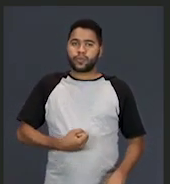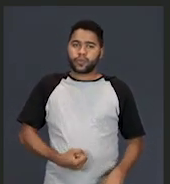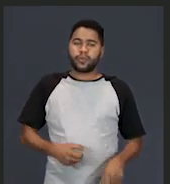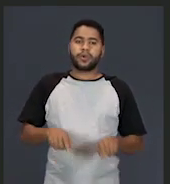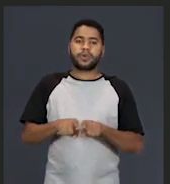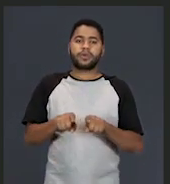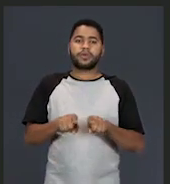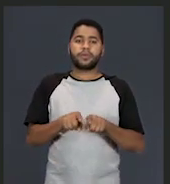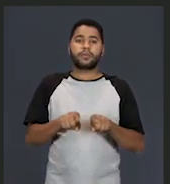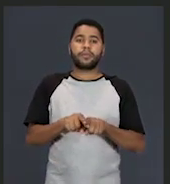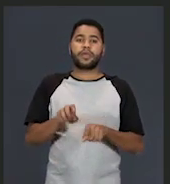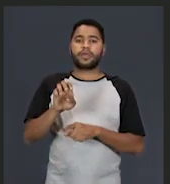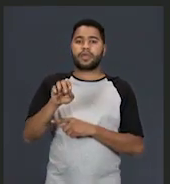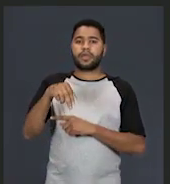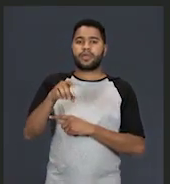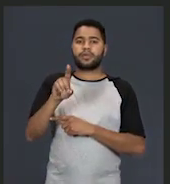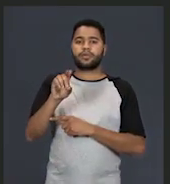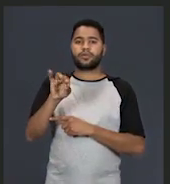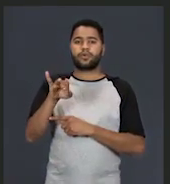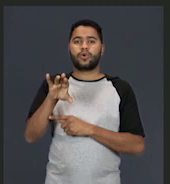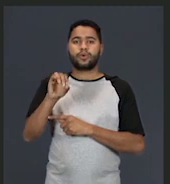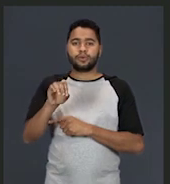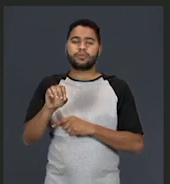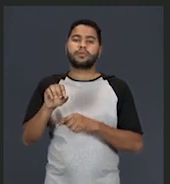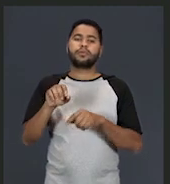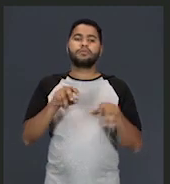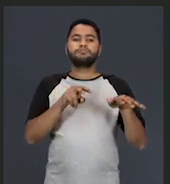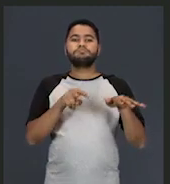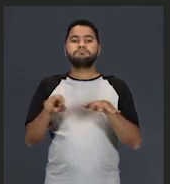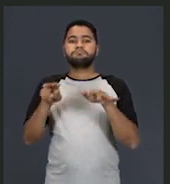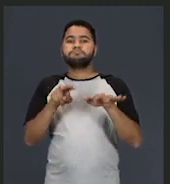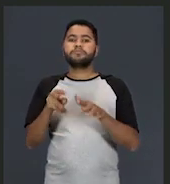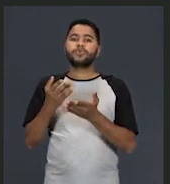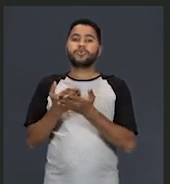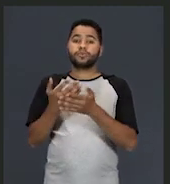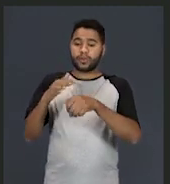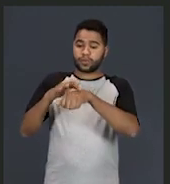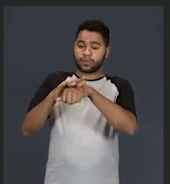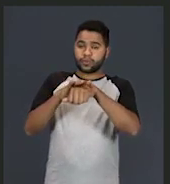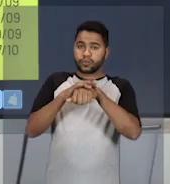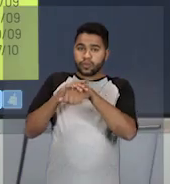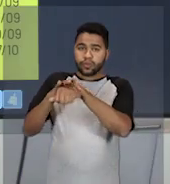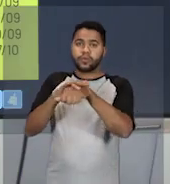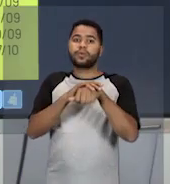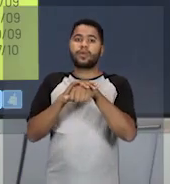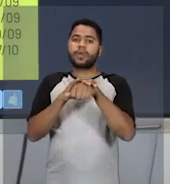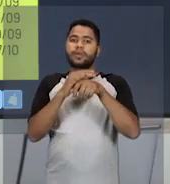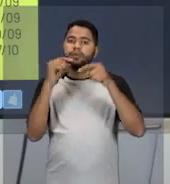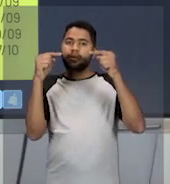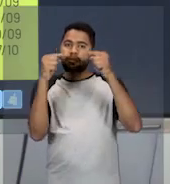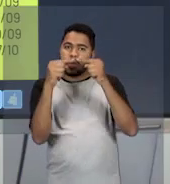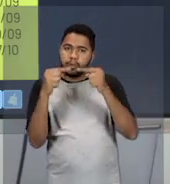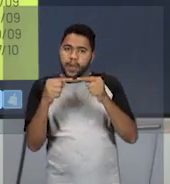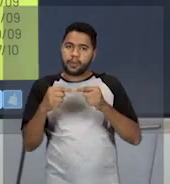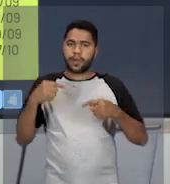semanas. Nas demais, nós vamos estudar as doenças relacionadas a esses sistemas,